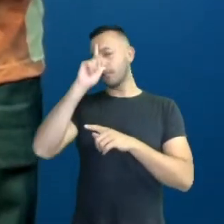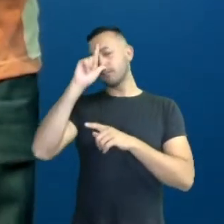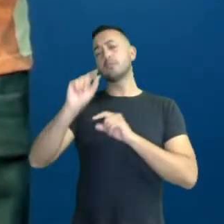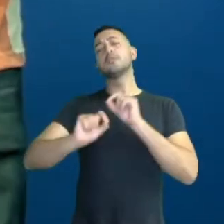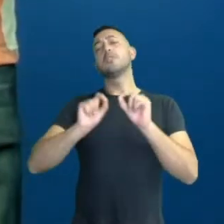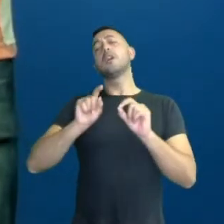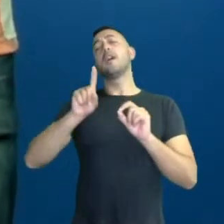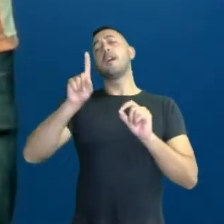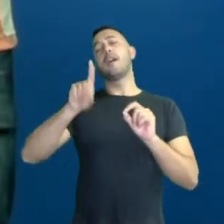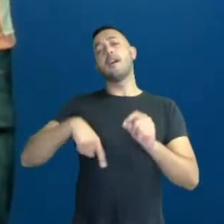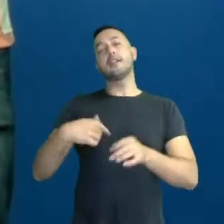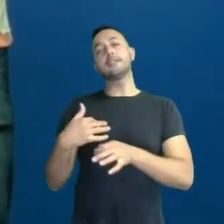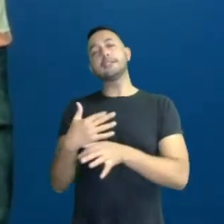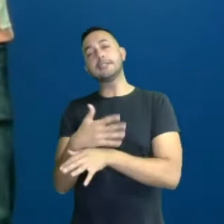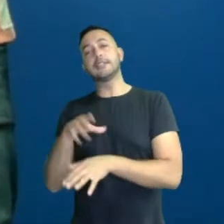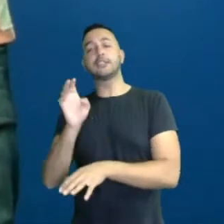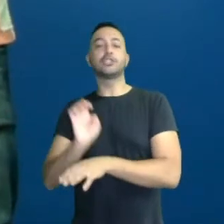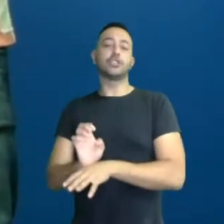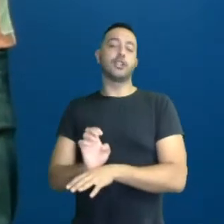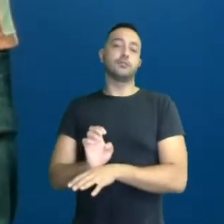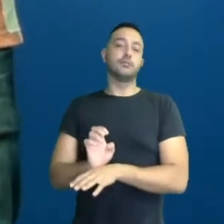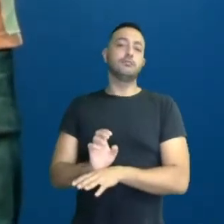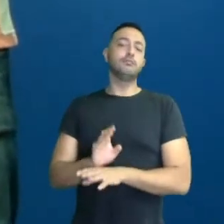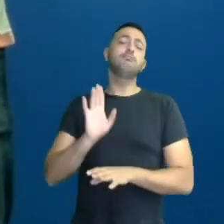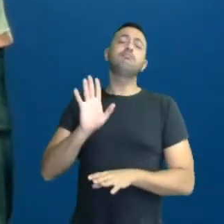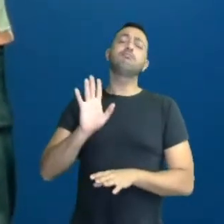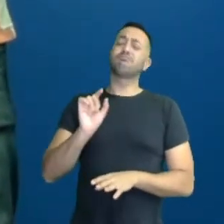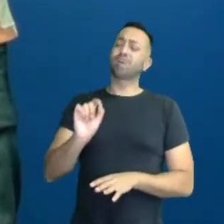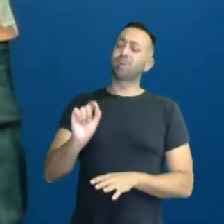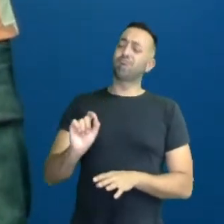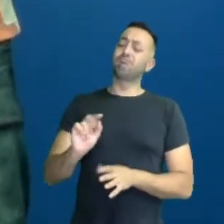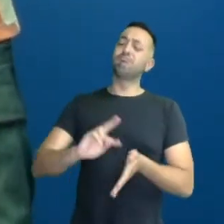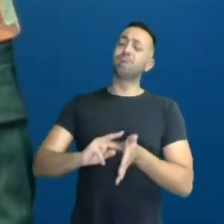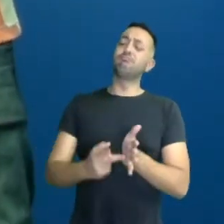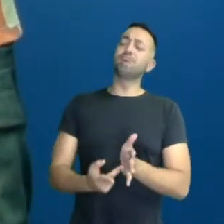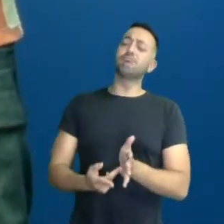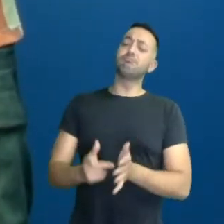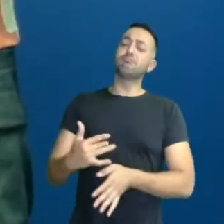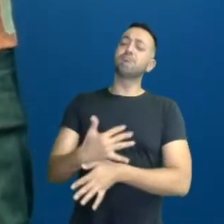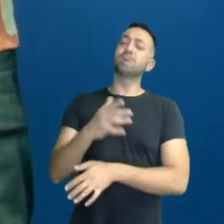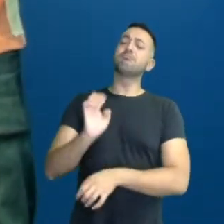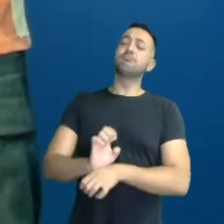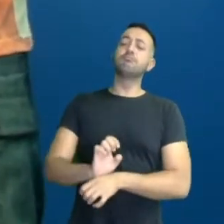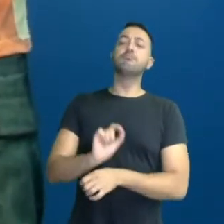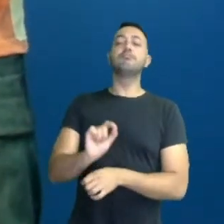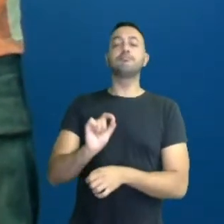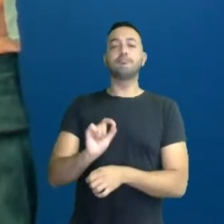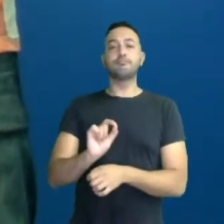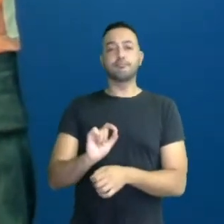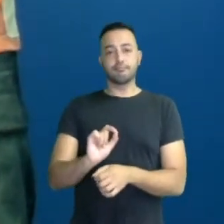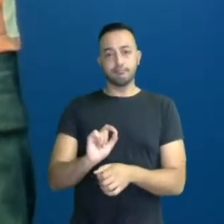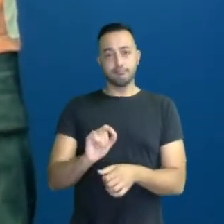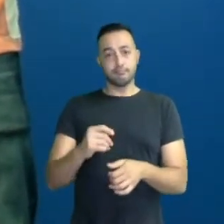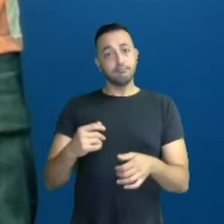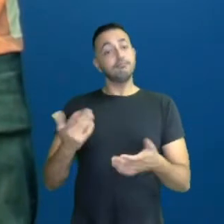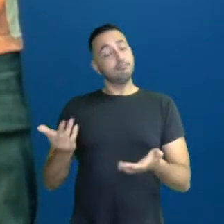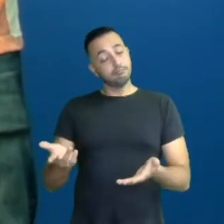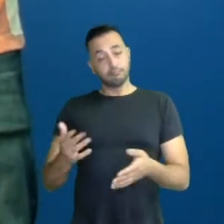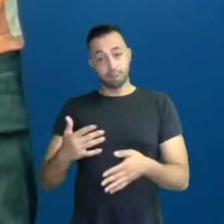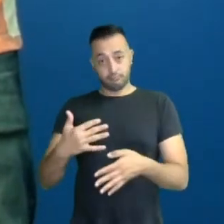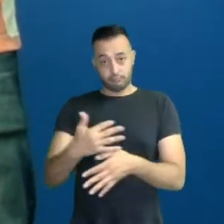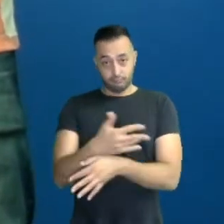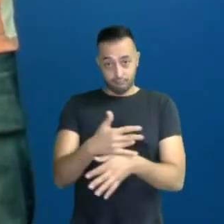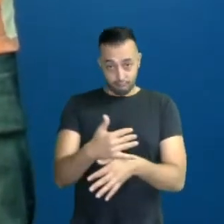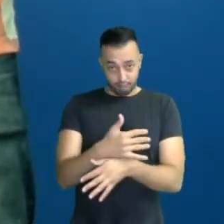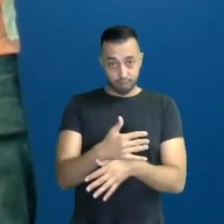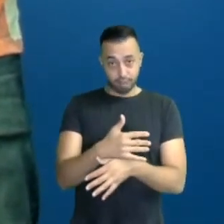seriam cidades-estados. Professor, mas o que é uma cidade-estado? Uma cidade-estado é uma cidade